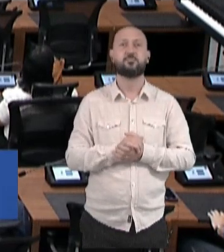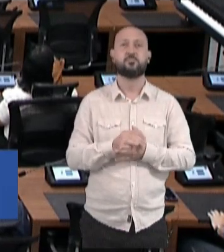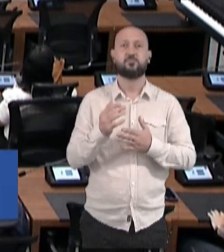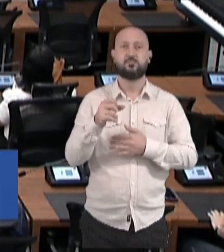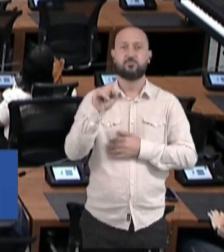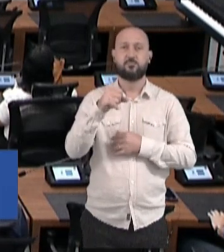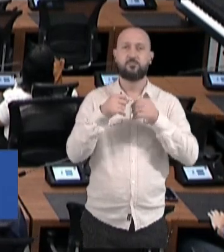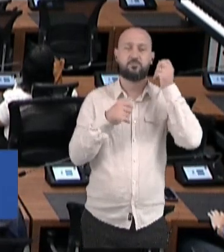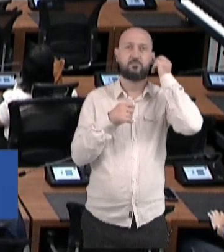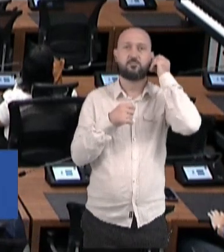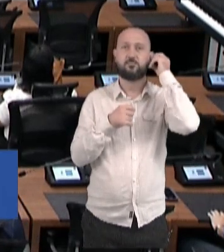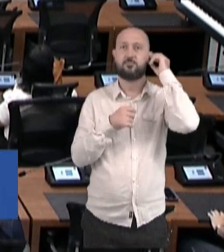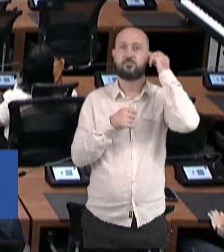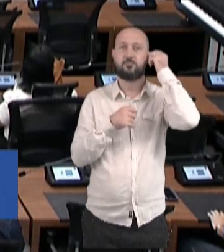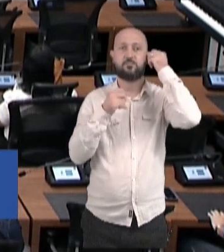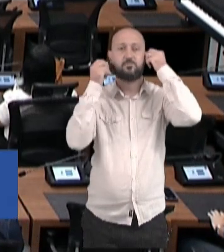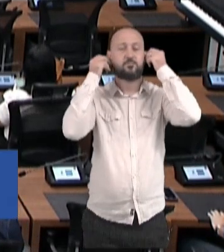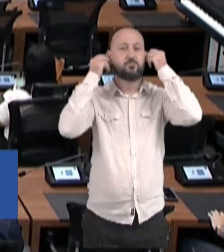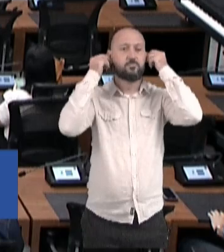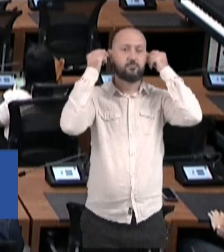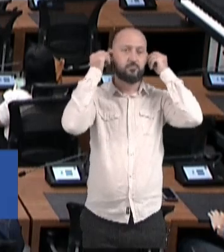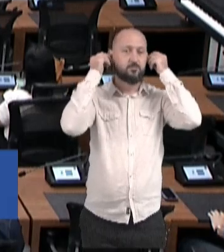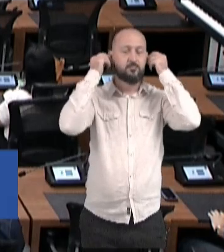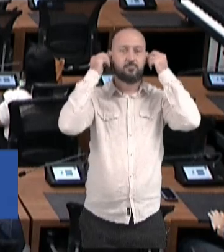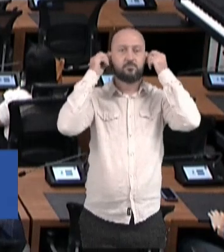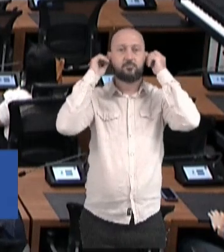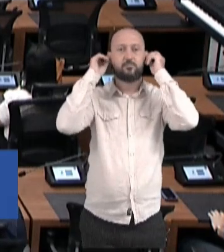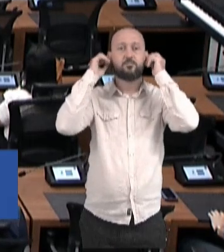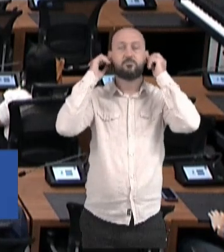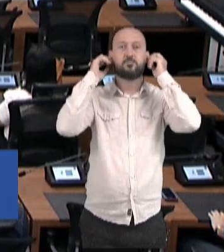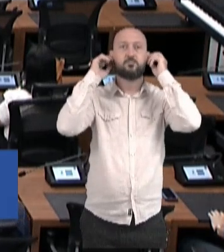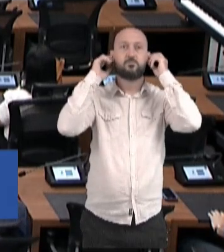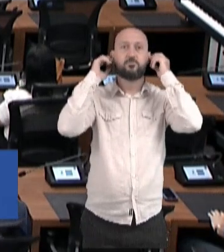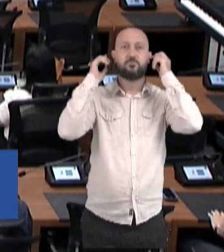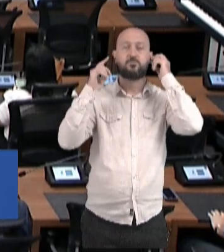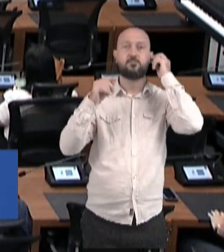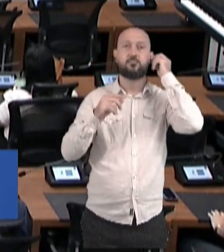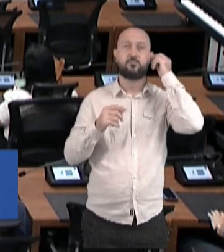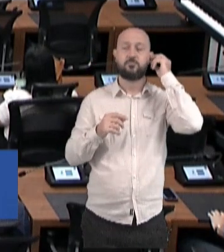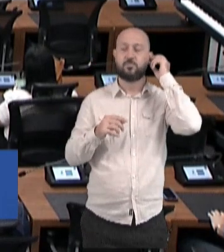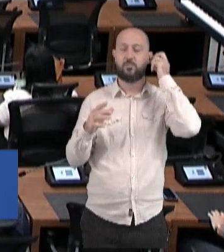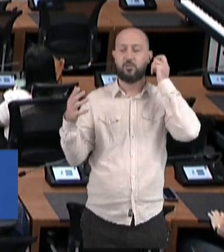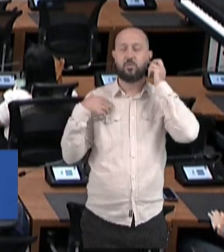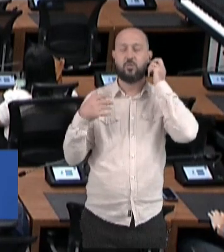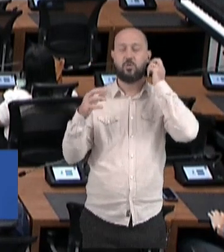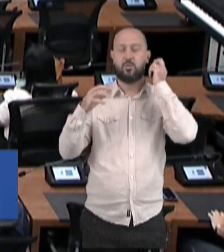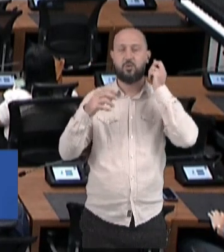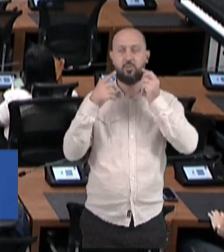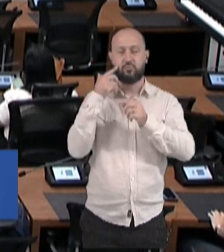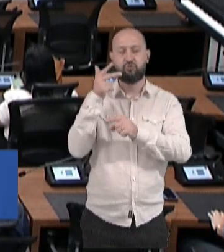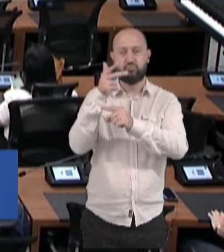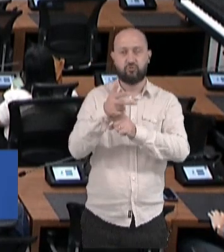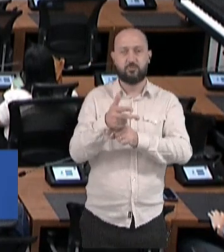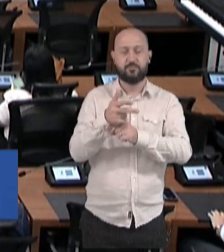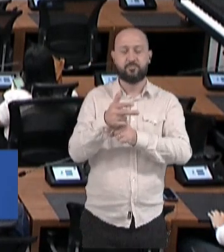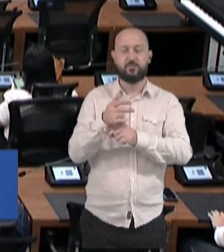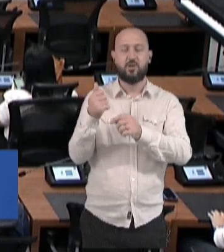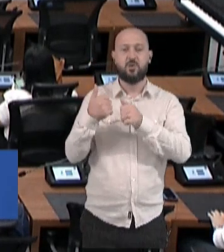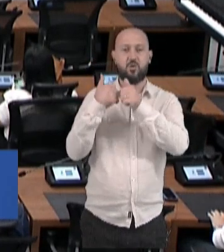sim a gente já está recebendo mais gente aqui no nosso estúdio. O nosso Osmar Chagas está conduzindo aqui mais